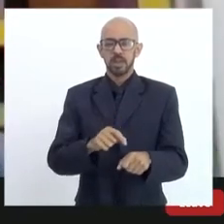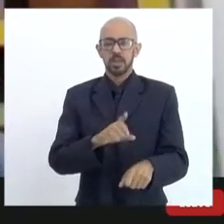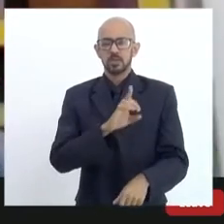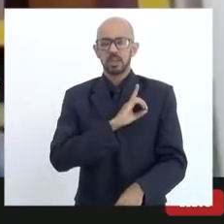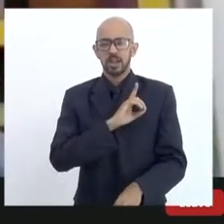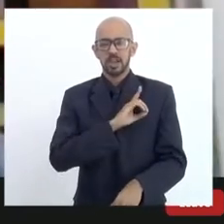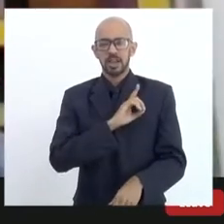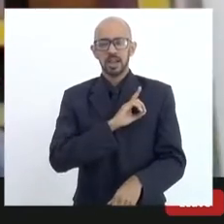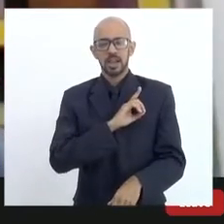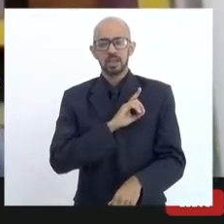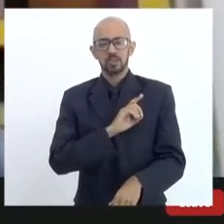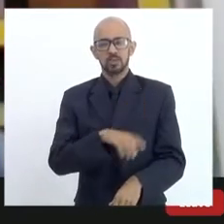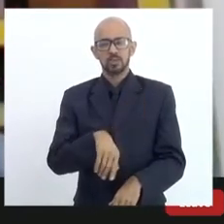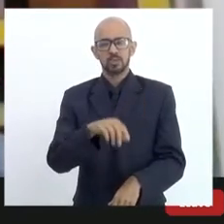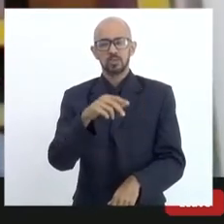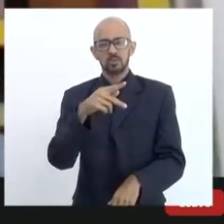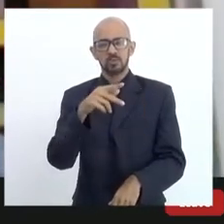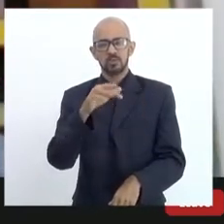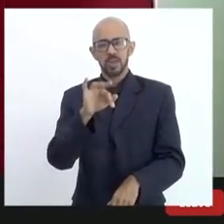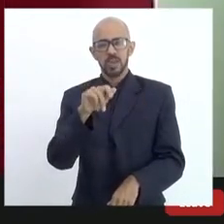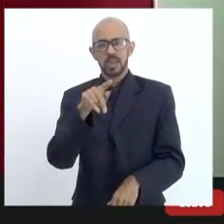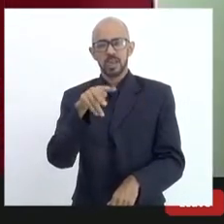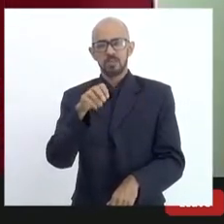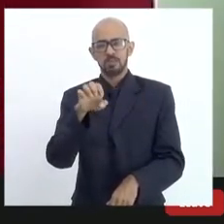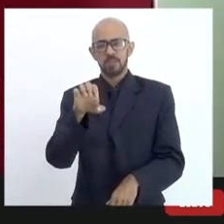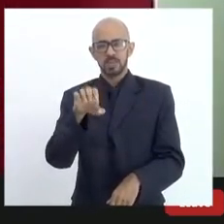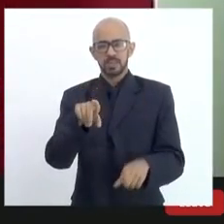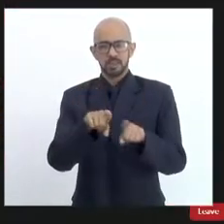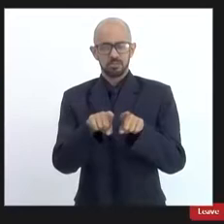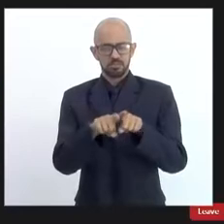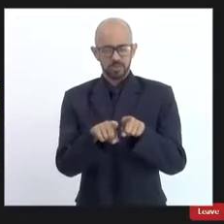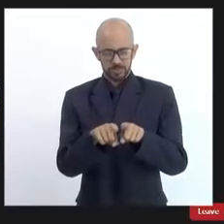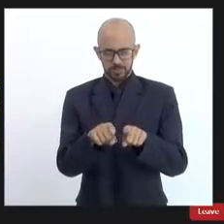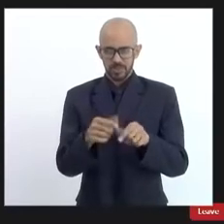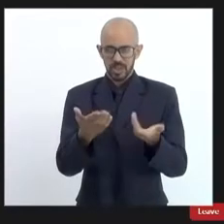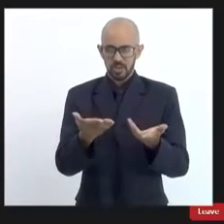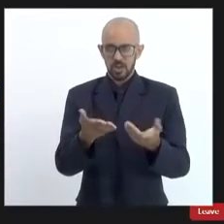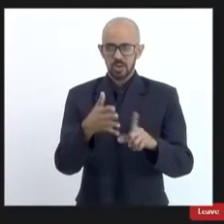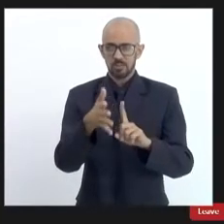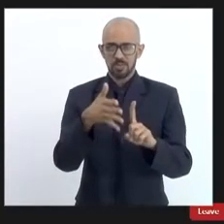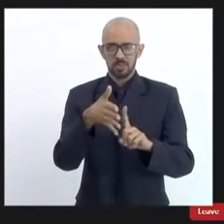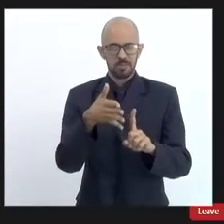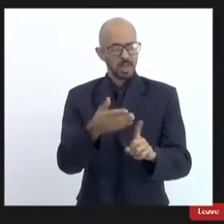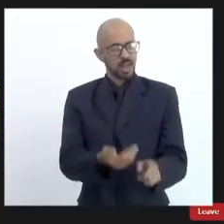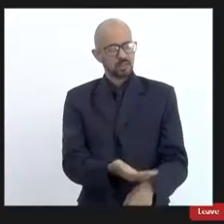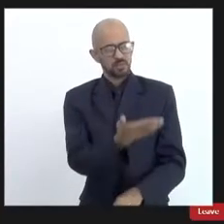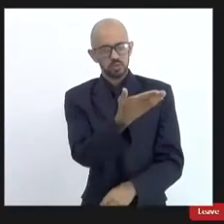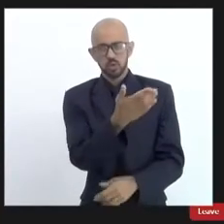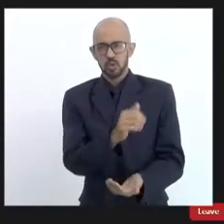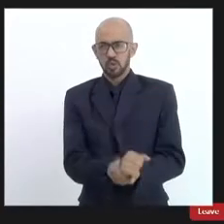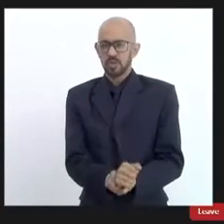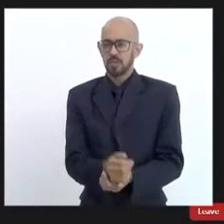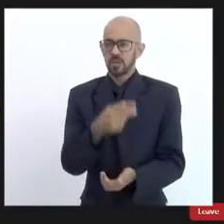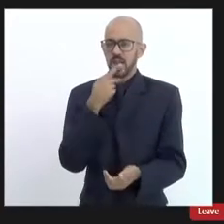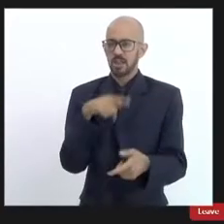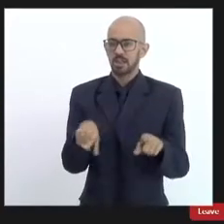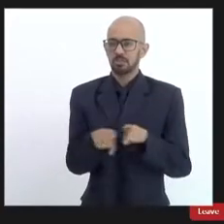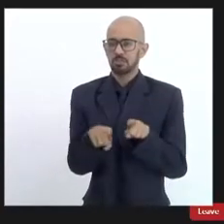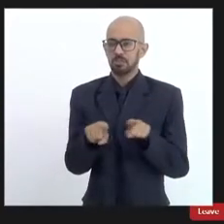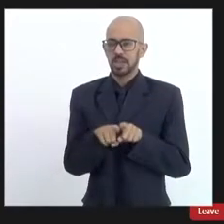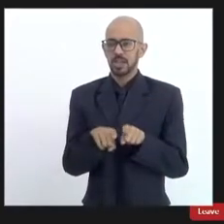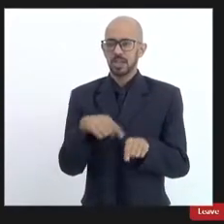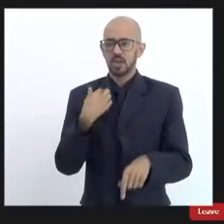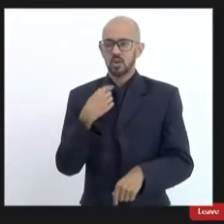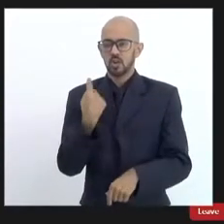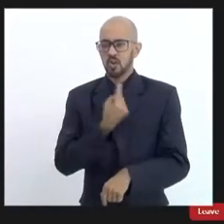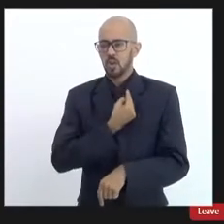nessa construção, né? Grande E aí Henrique. passar a palavra para o senhor, e de registrando aqui que já está conosco a nossa